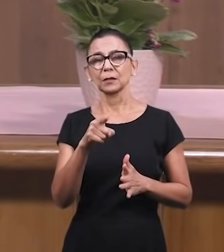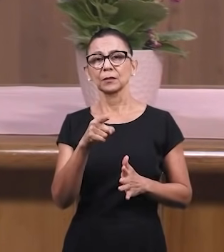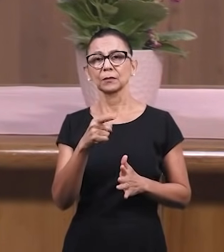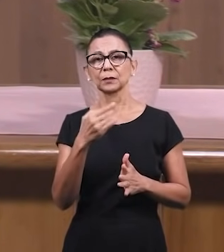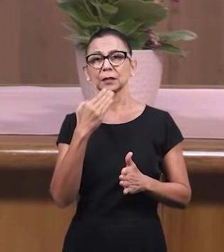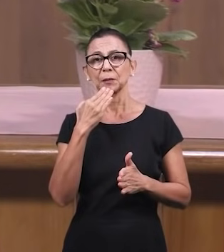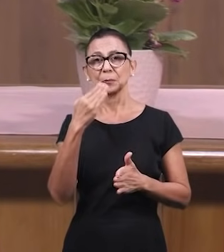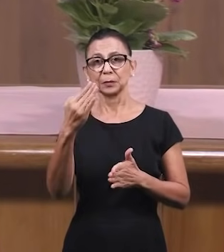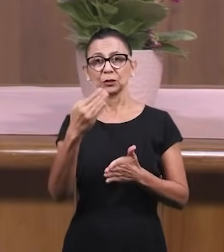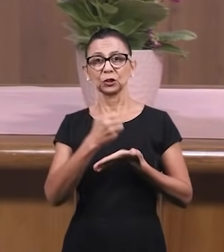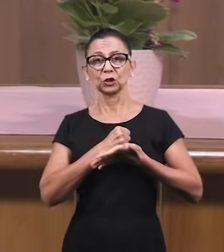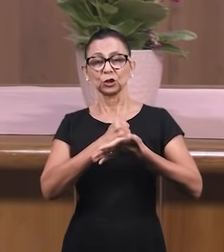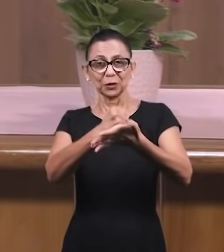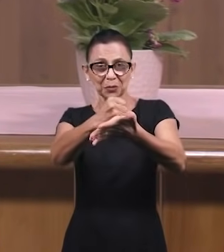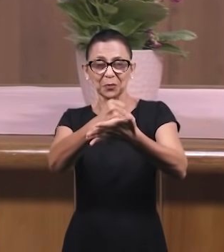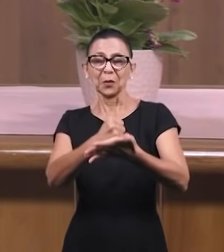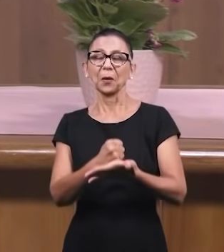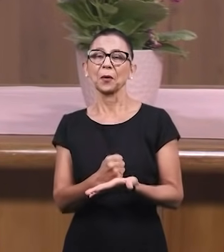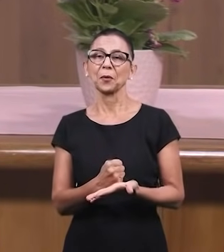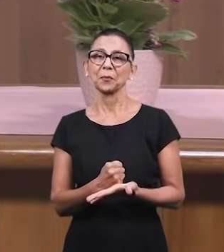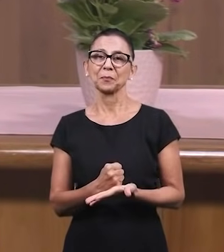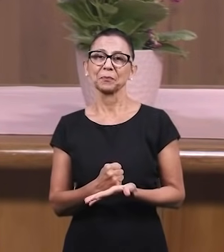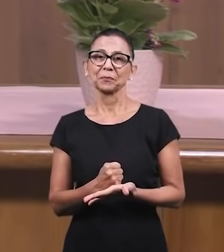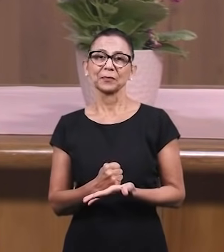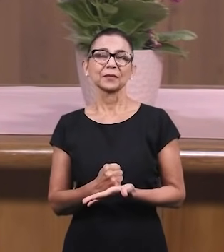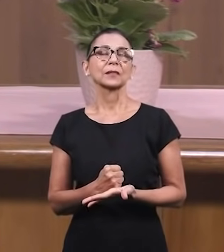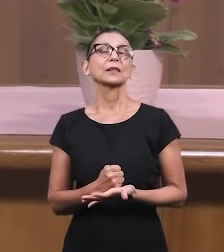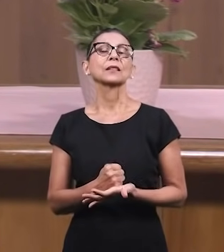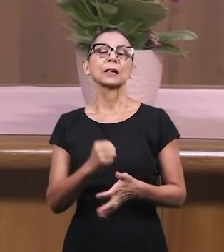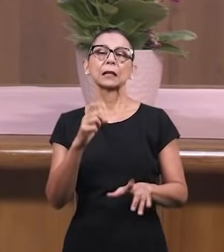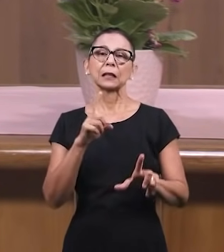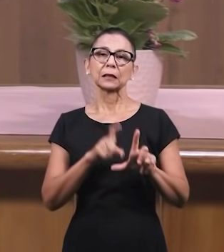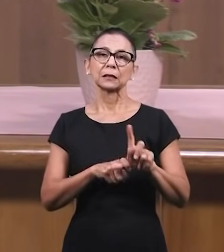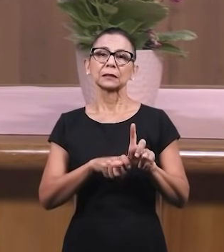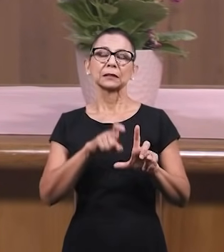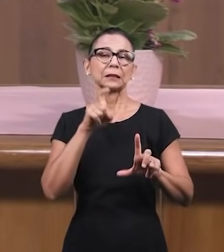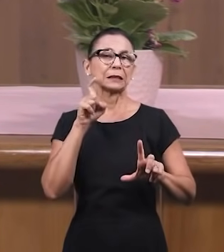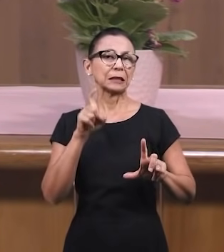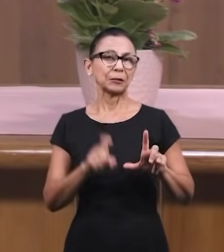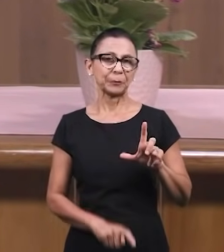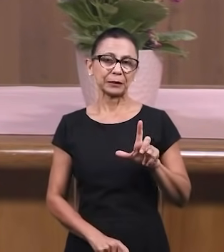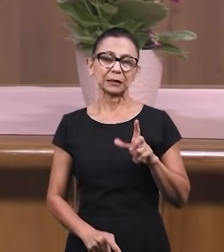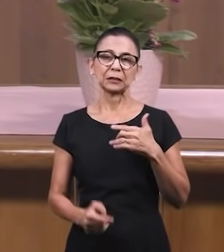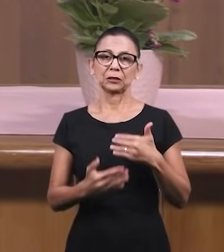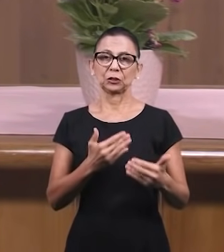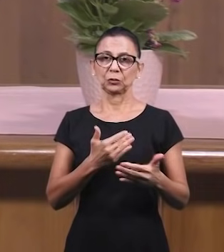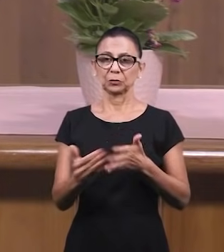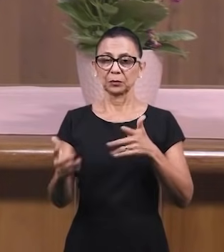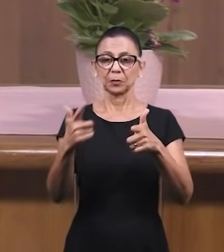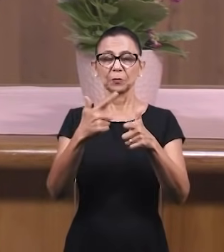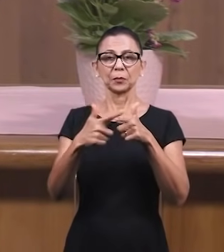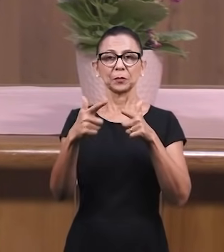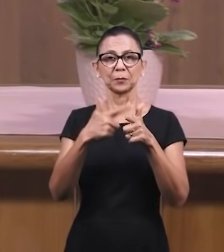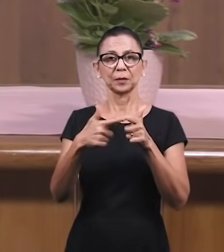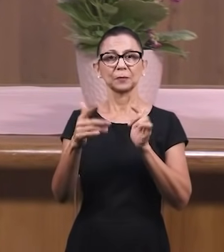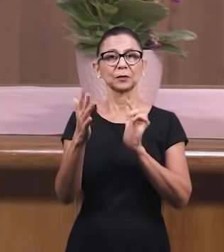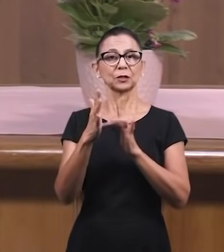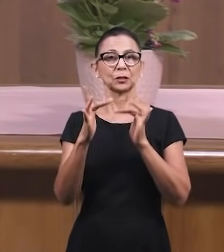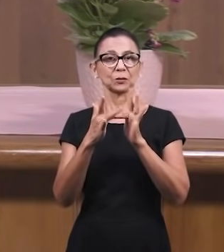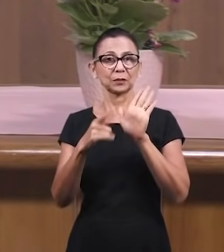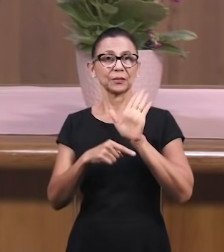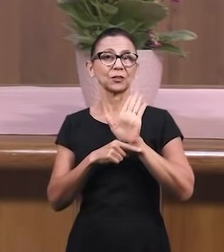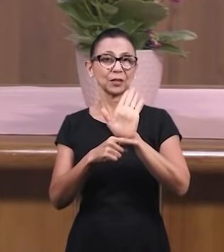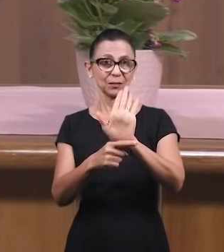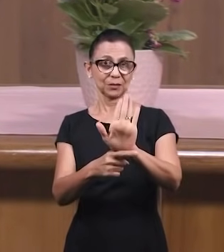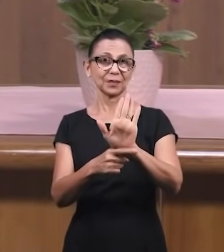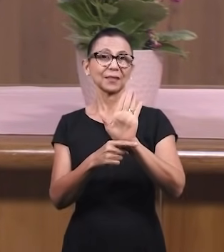da circunstância do vento, ele vai te salvar com a mão estendida, vai te levantar. E olha que o Senhor